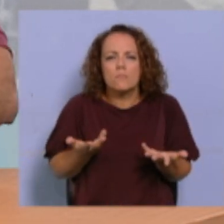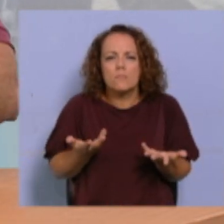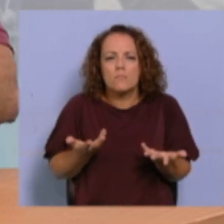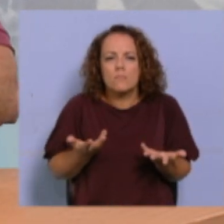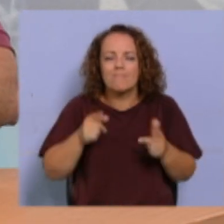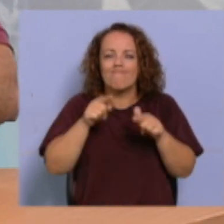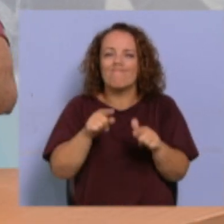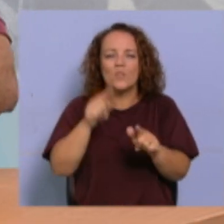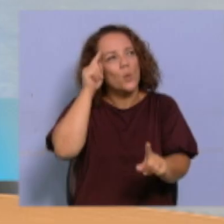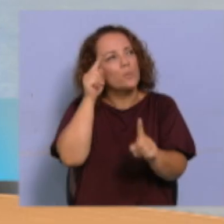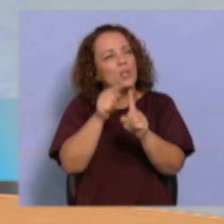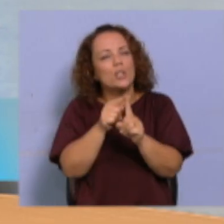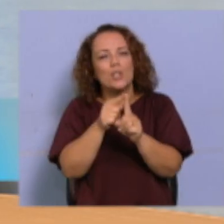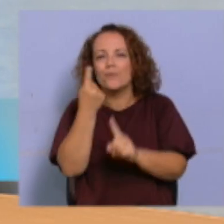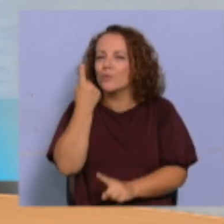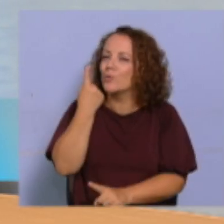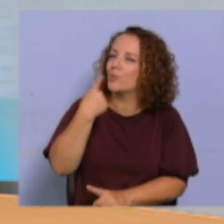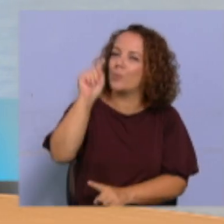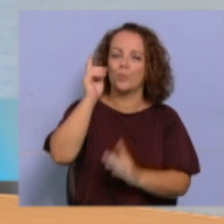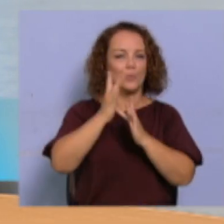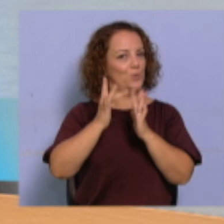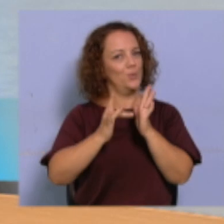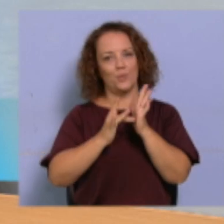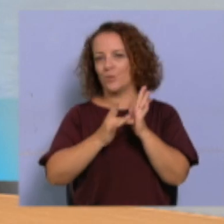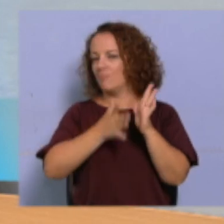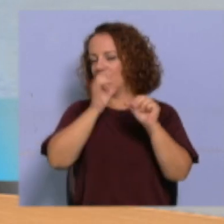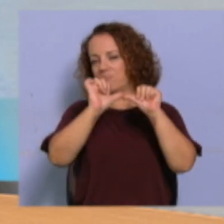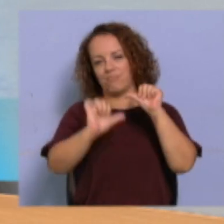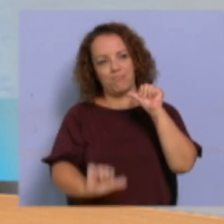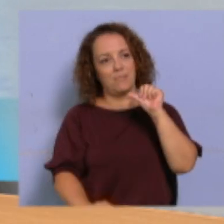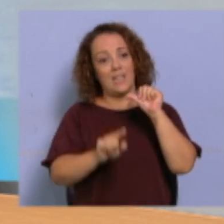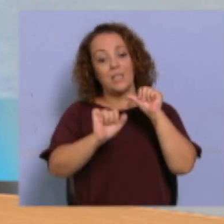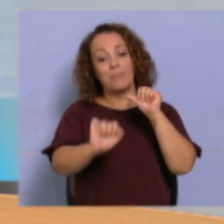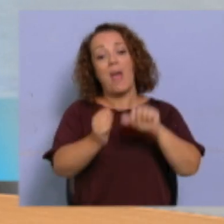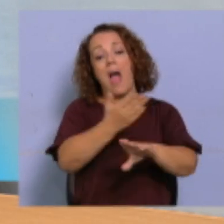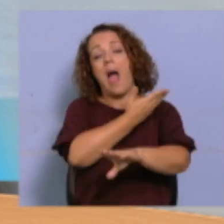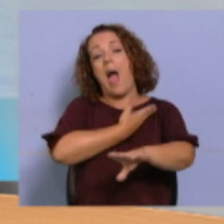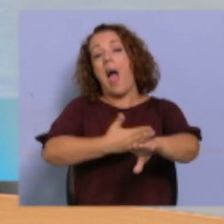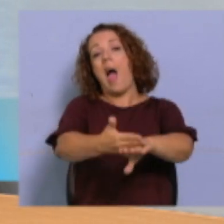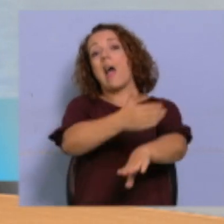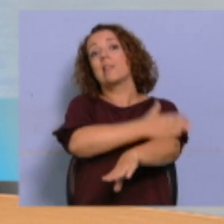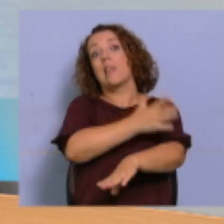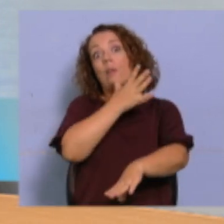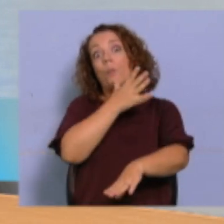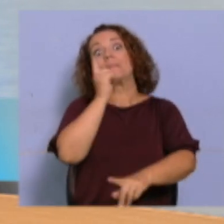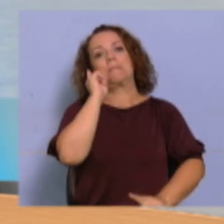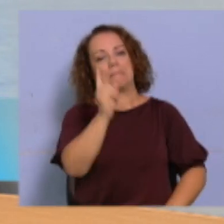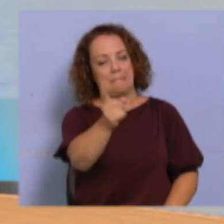Esse não é o espírito do Evangelho, não é? Não é. E são o espírito do Antigo Testamento, será? E voilà.